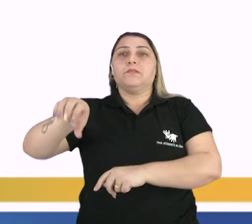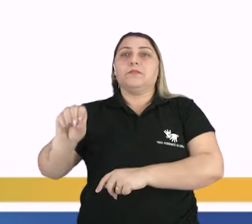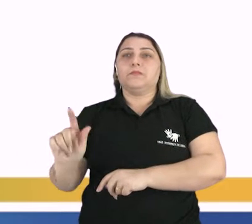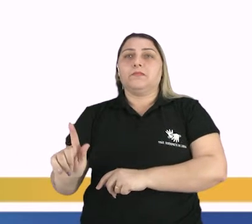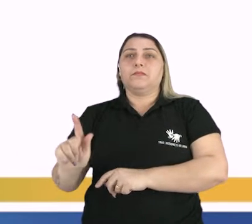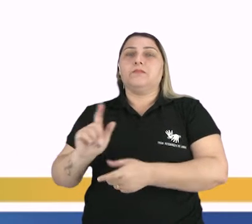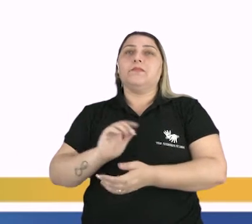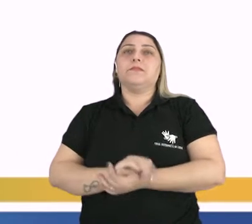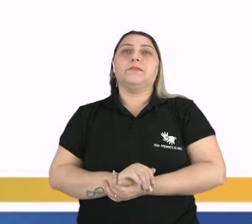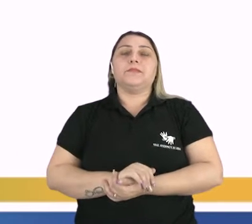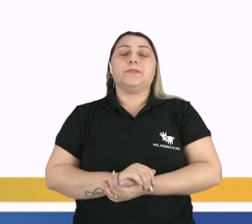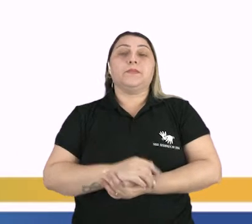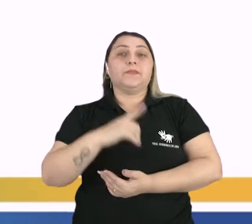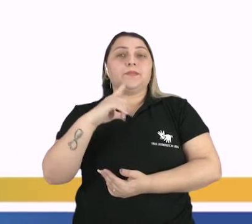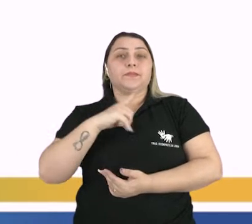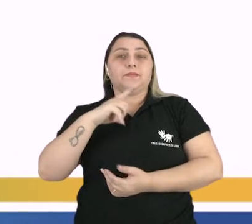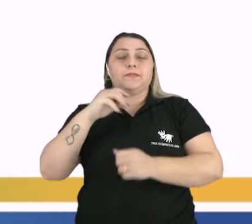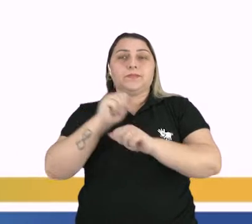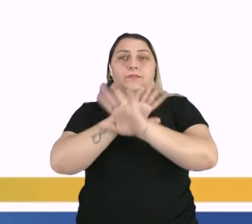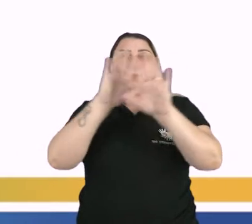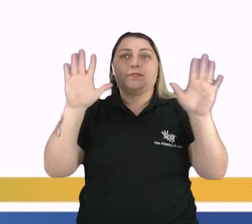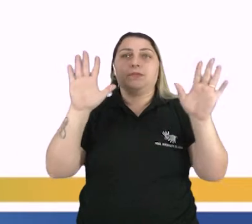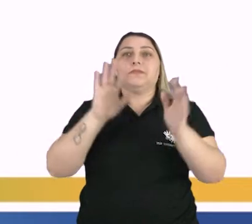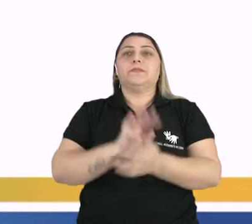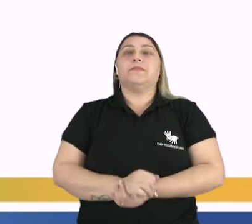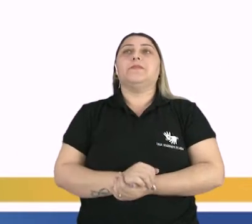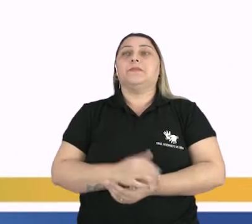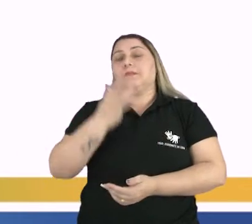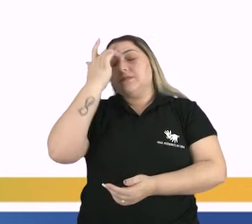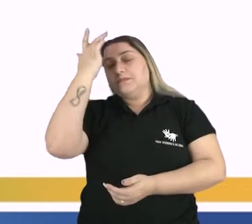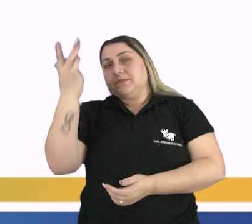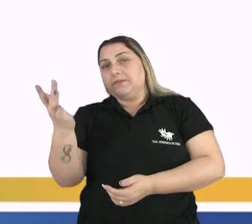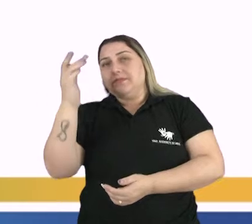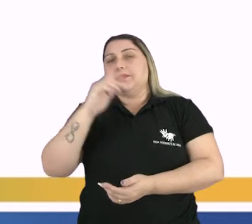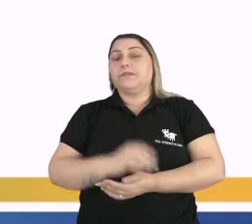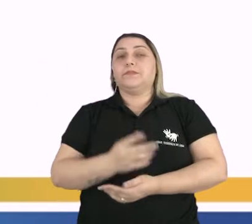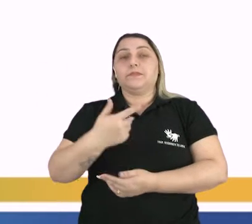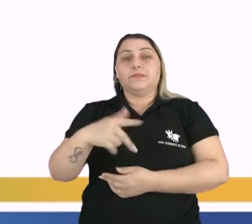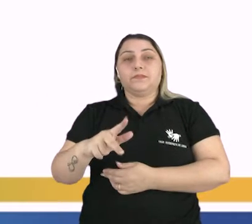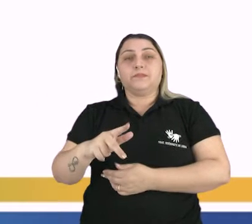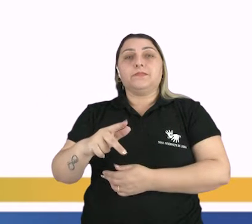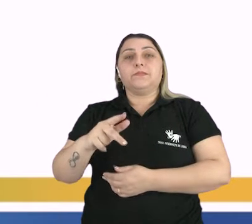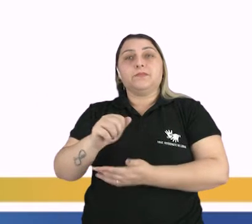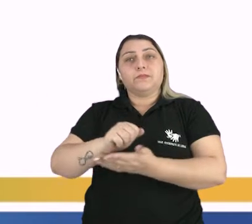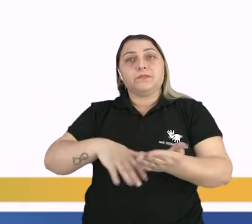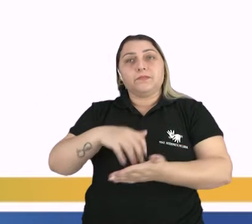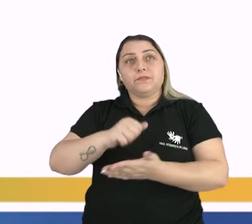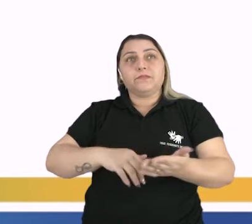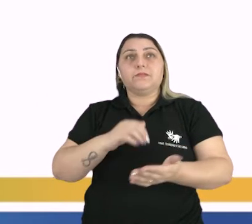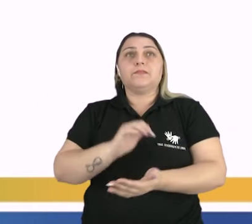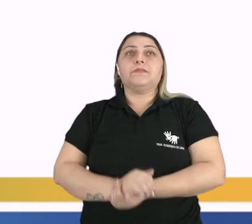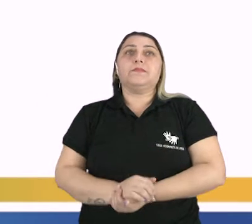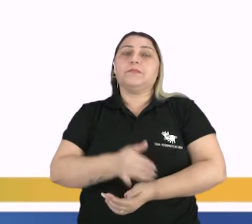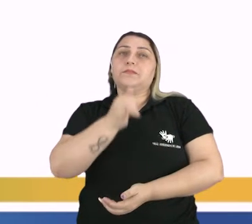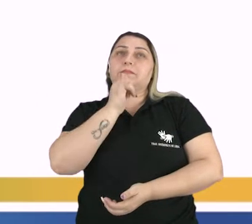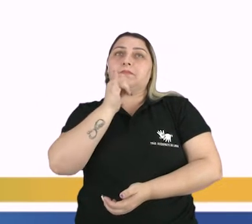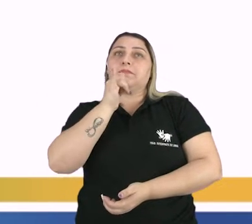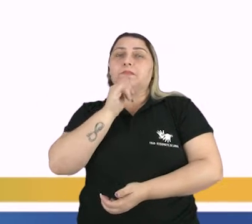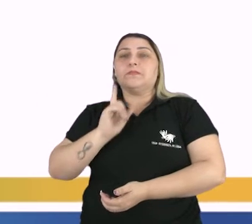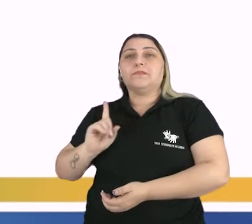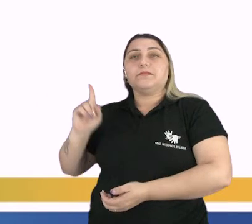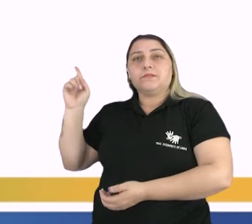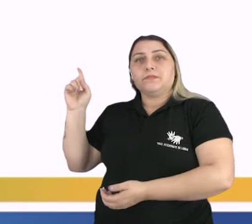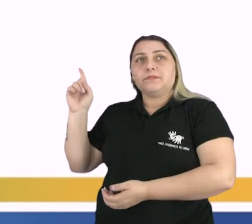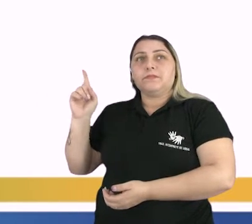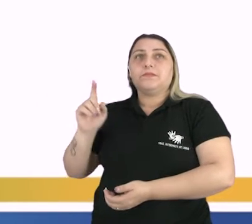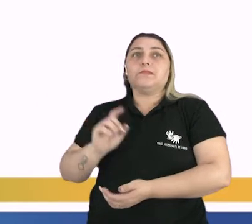90. Então, isso você tem que ter bem claro, né? E isso vai facilitar o seu trabalho nas atividades. De